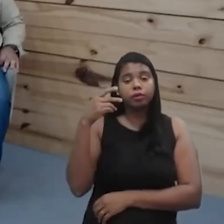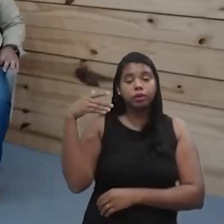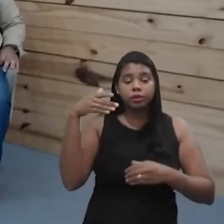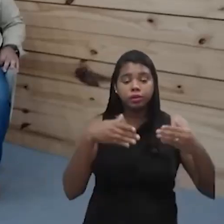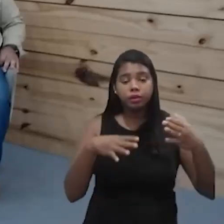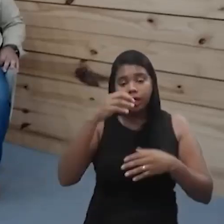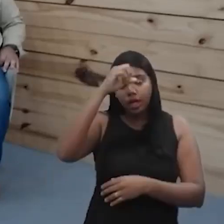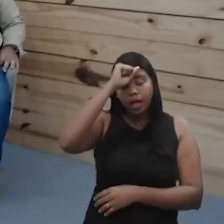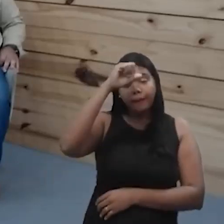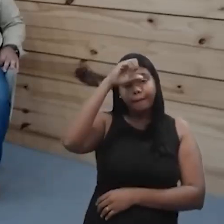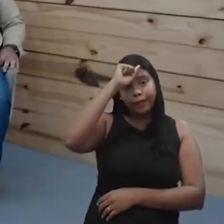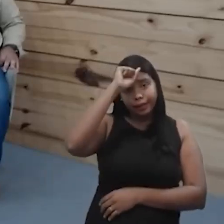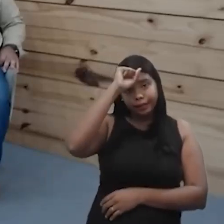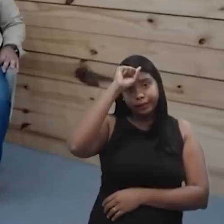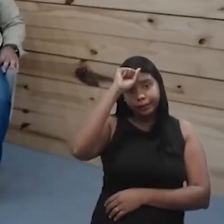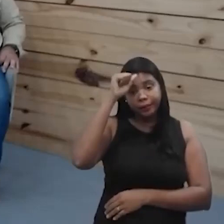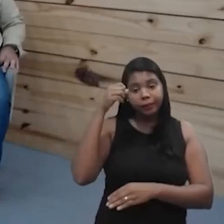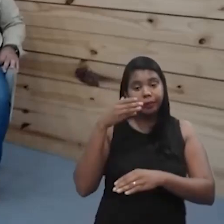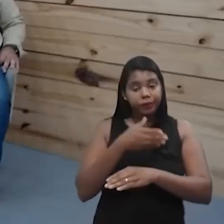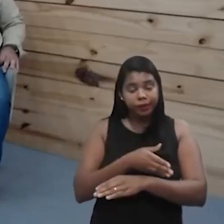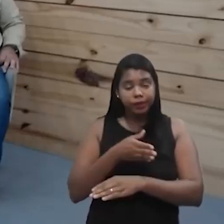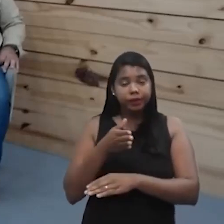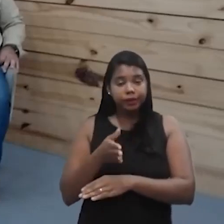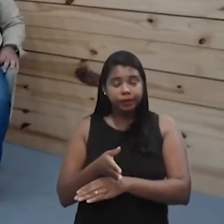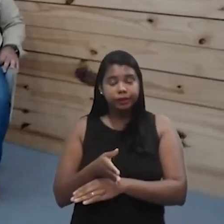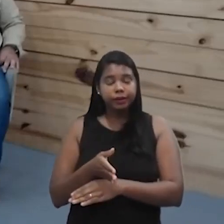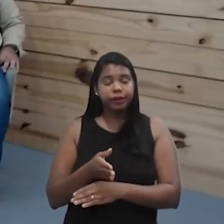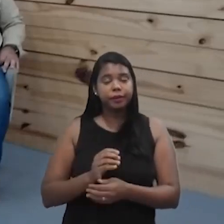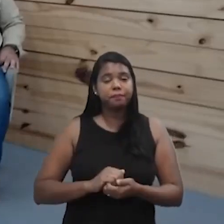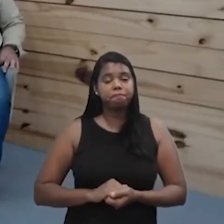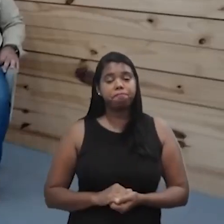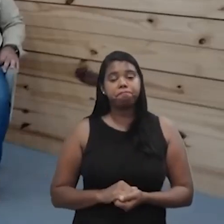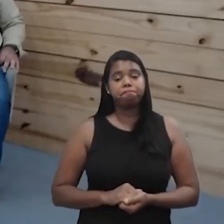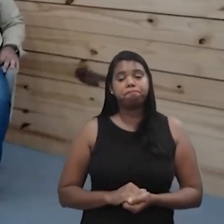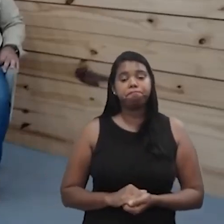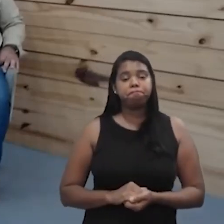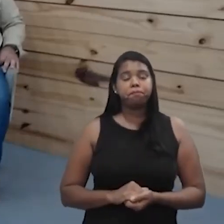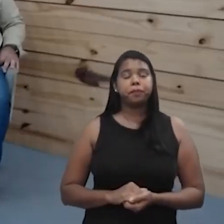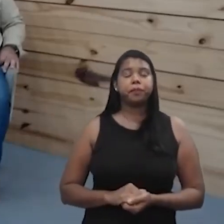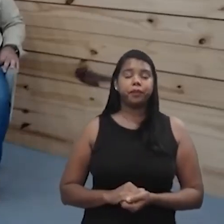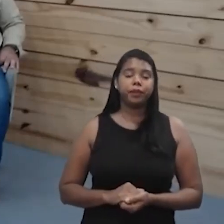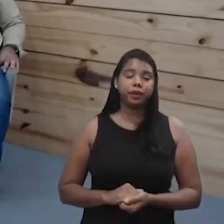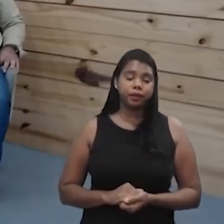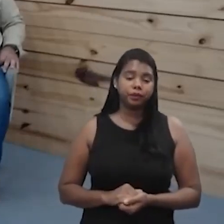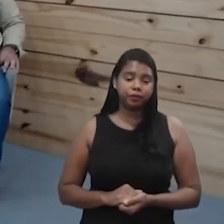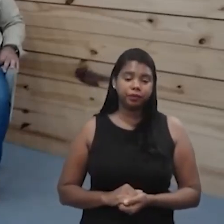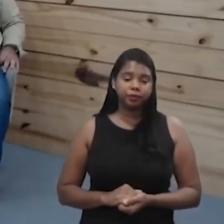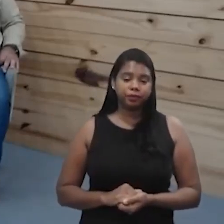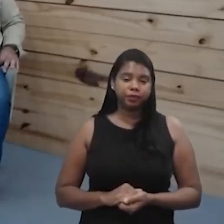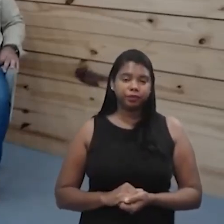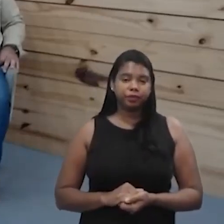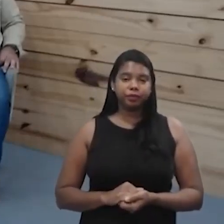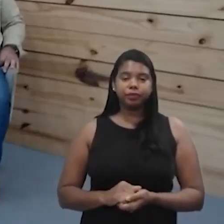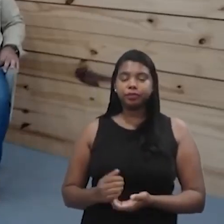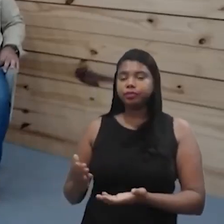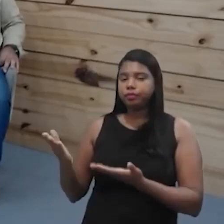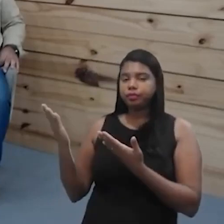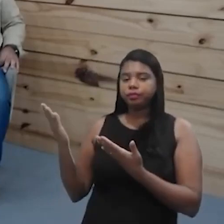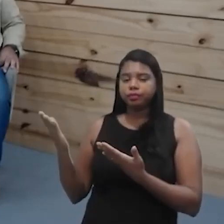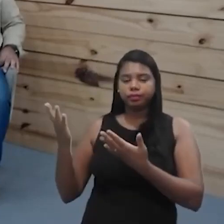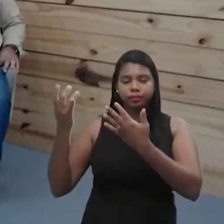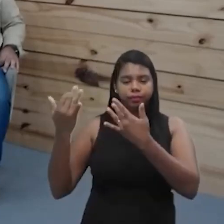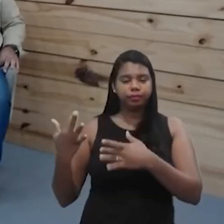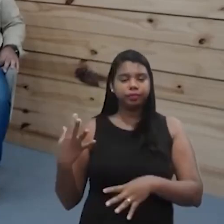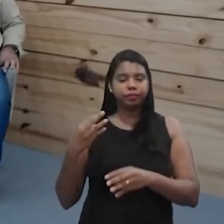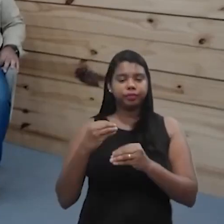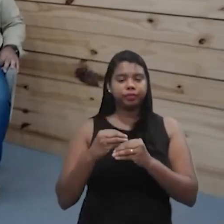fazer esse curso para poder adentrar nesse mercado novo que surgiu aí. Pegando o gancho também nessa parte